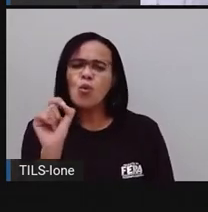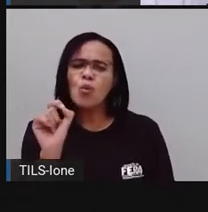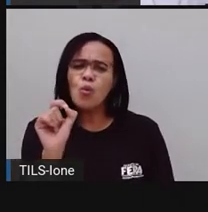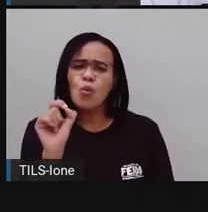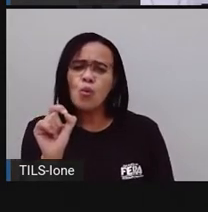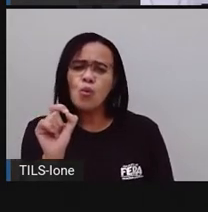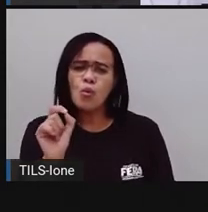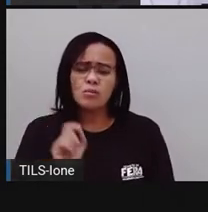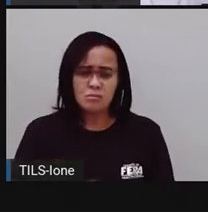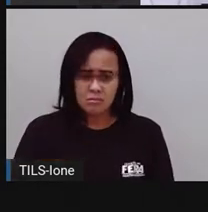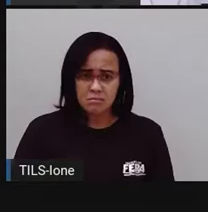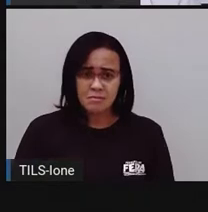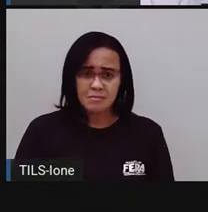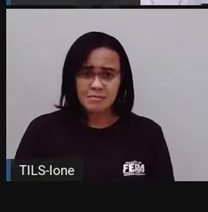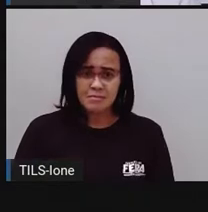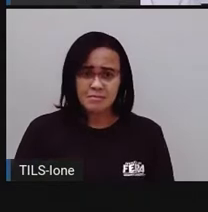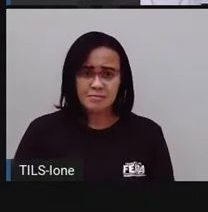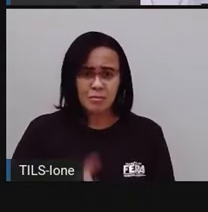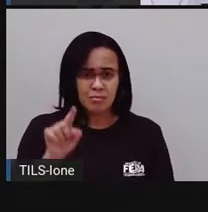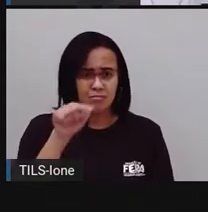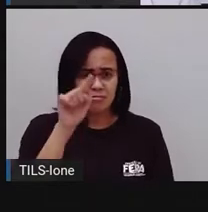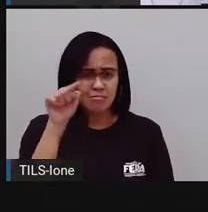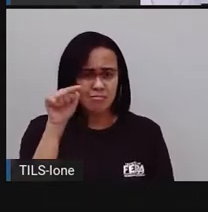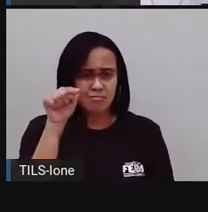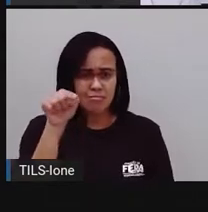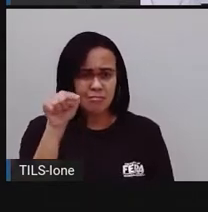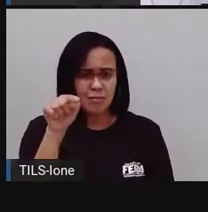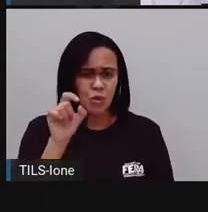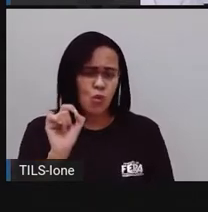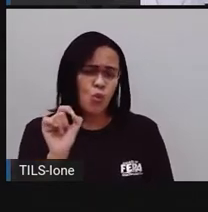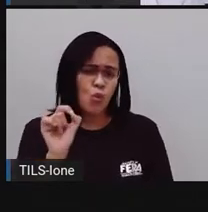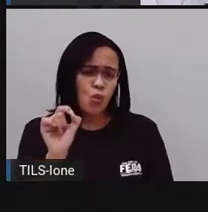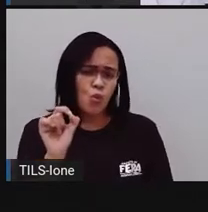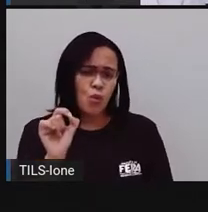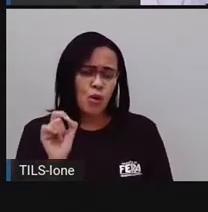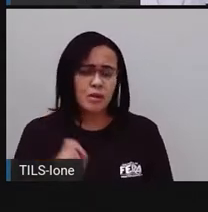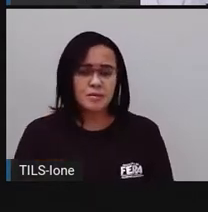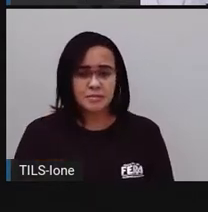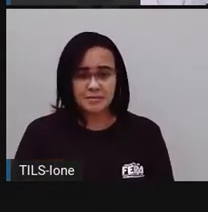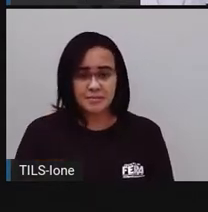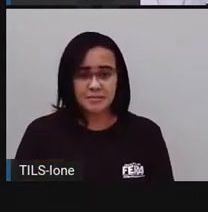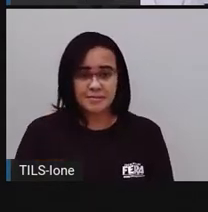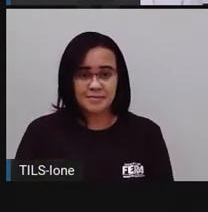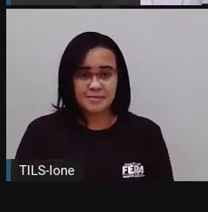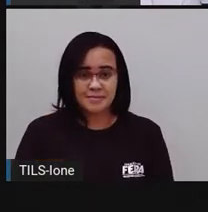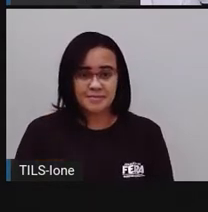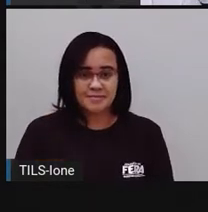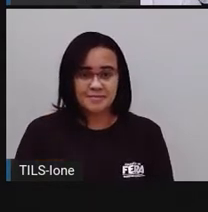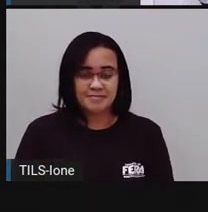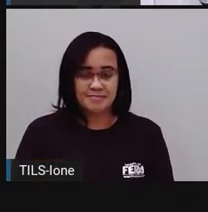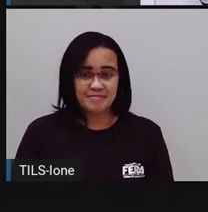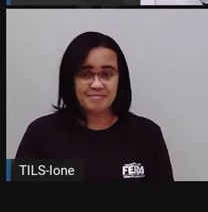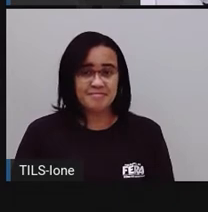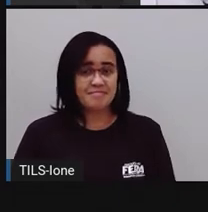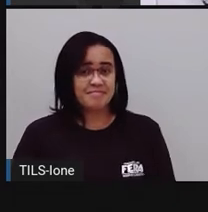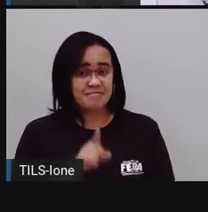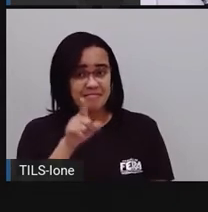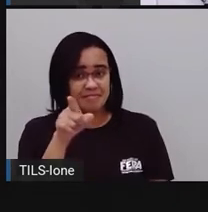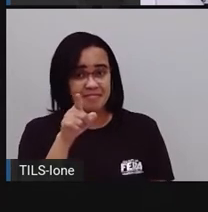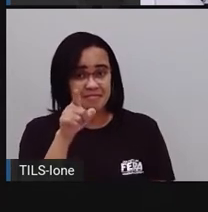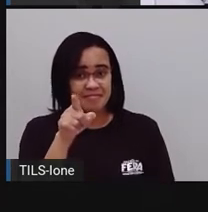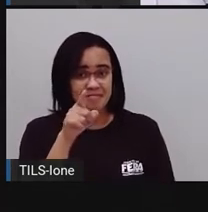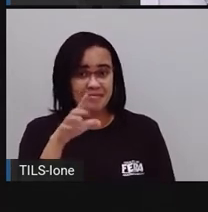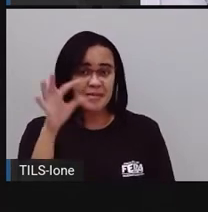o